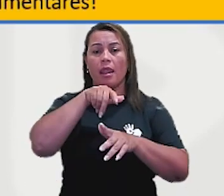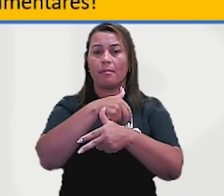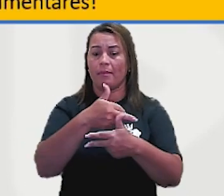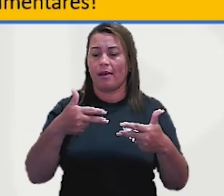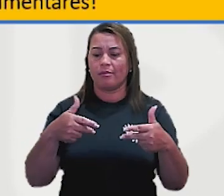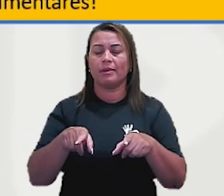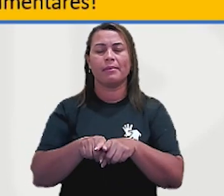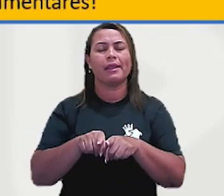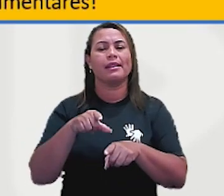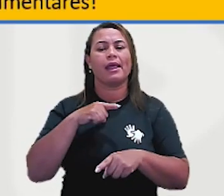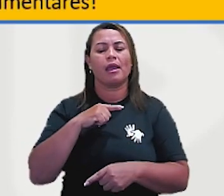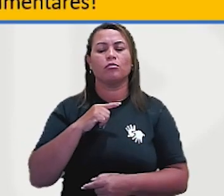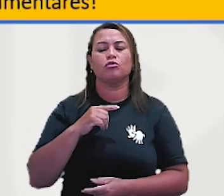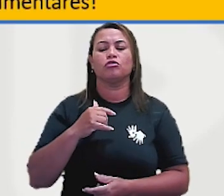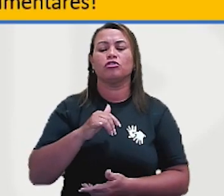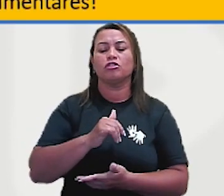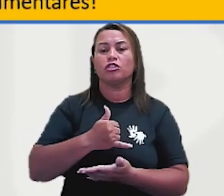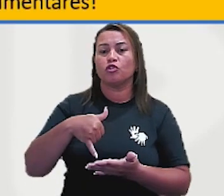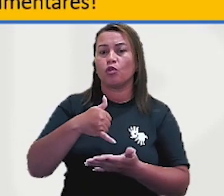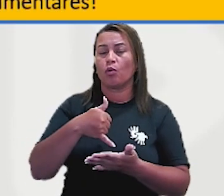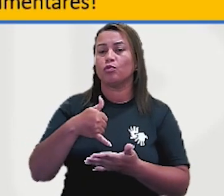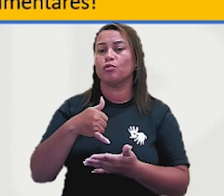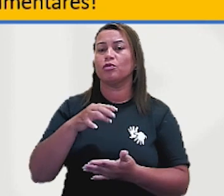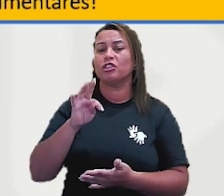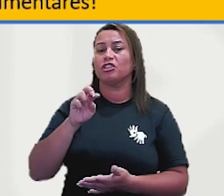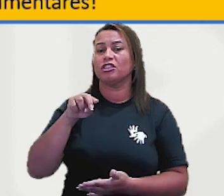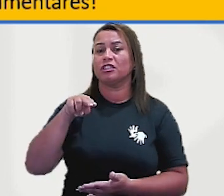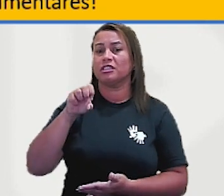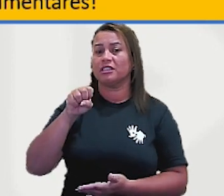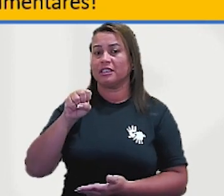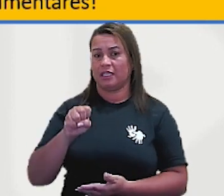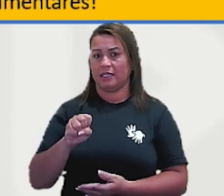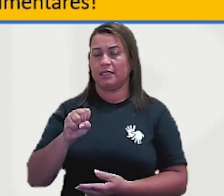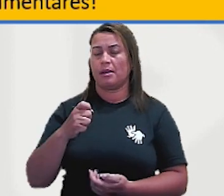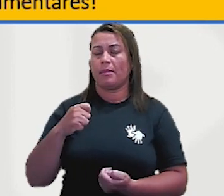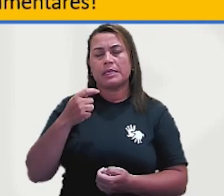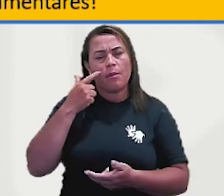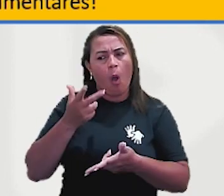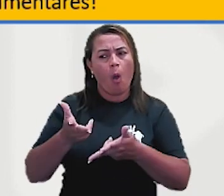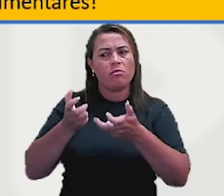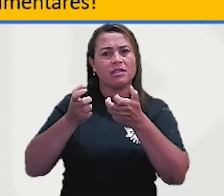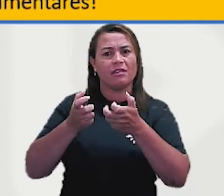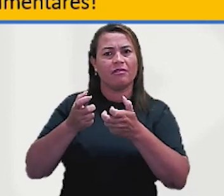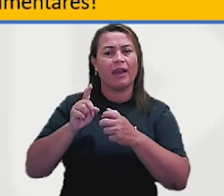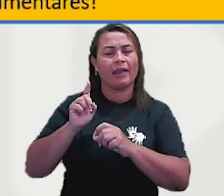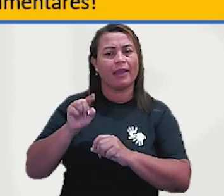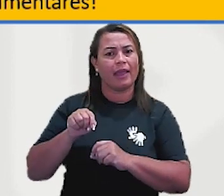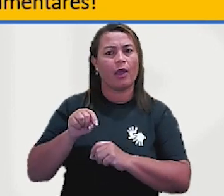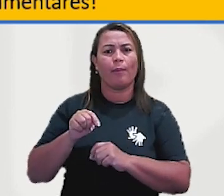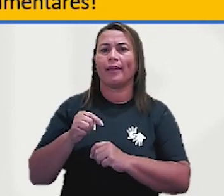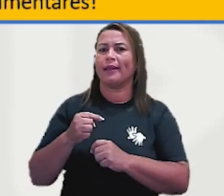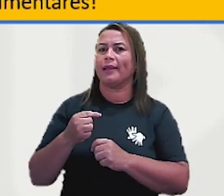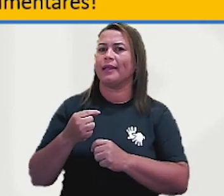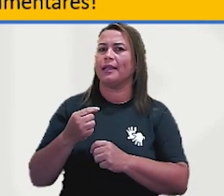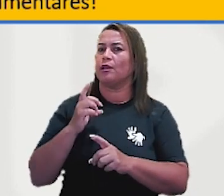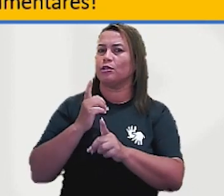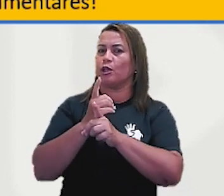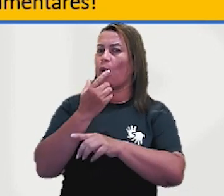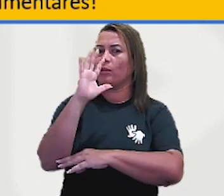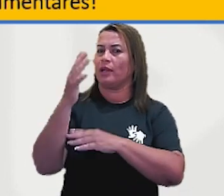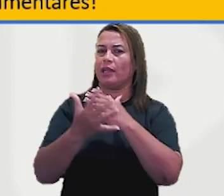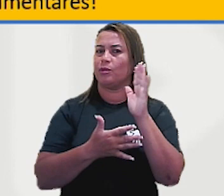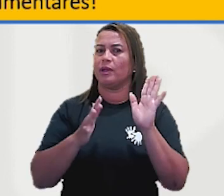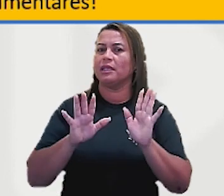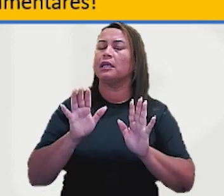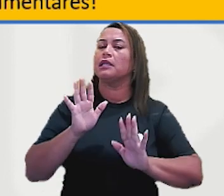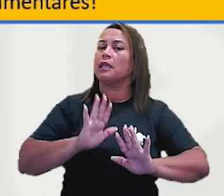gorduras trans, né, que também podem estar presentes, então a gente sempre precisa observar, né, essa gordura é aquela gordura que a gente sabe que não é encontrada na natureza,